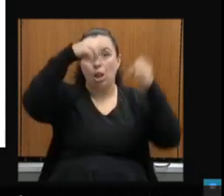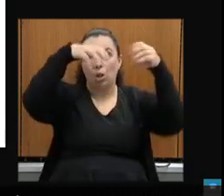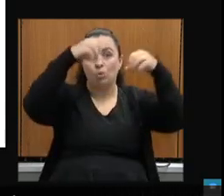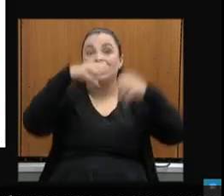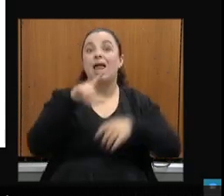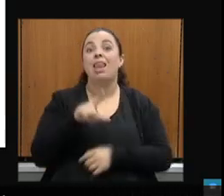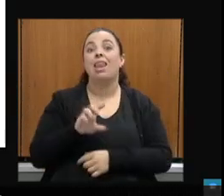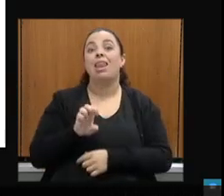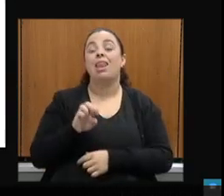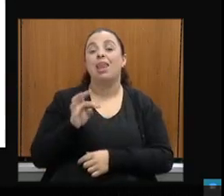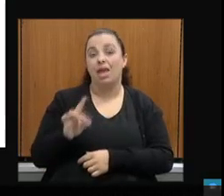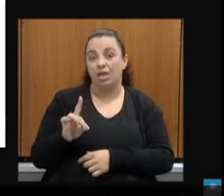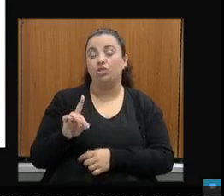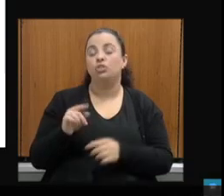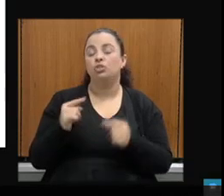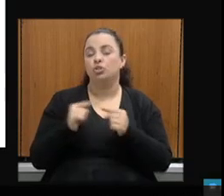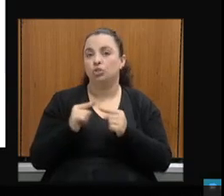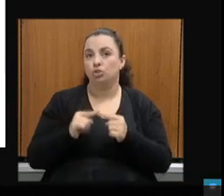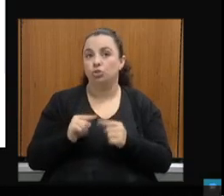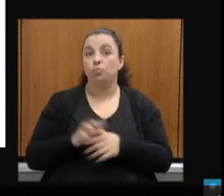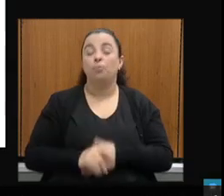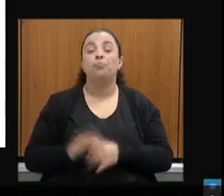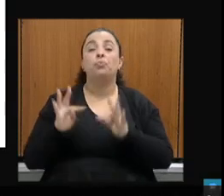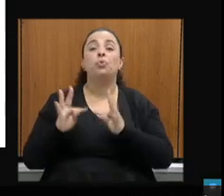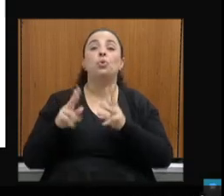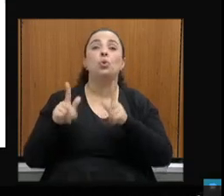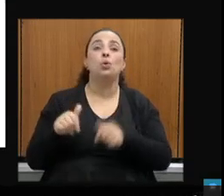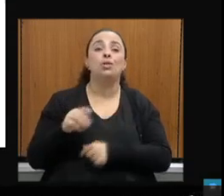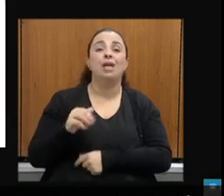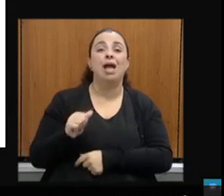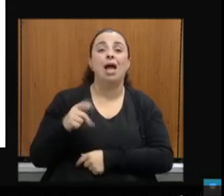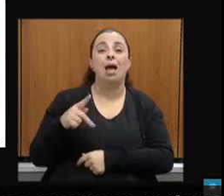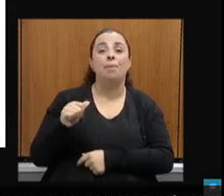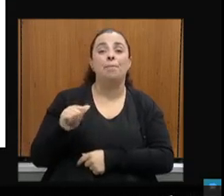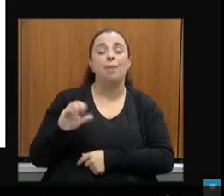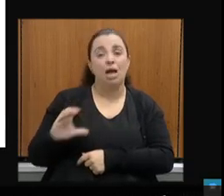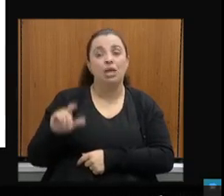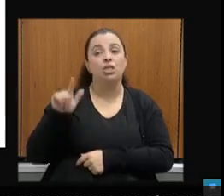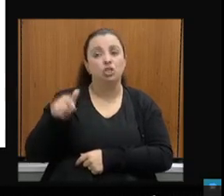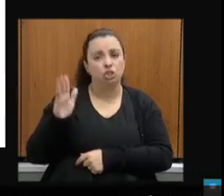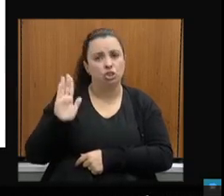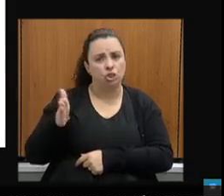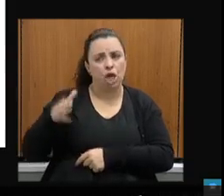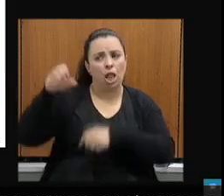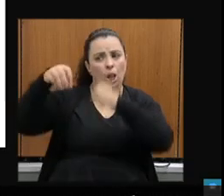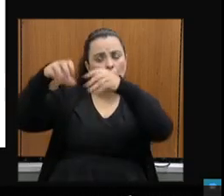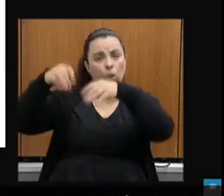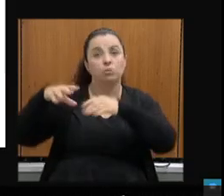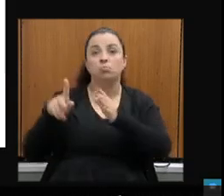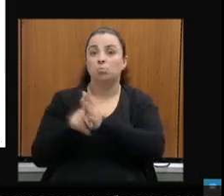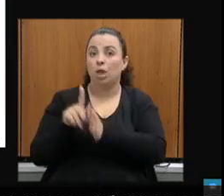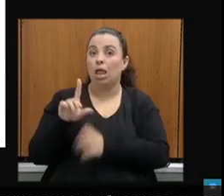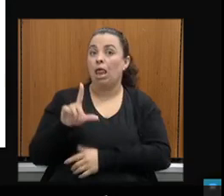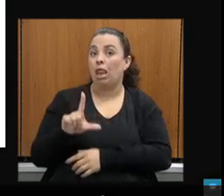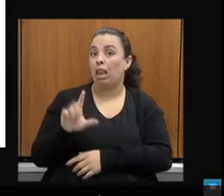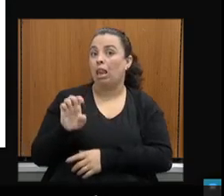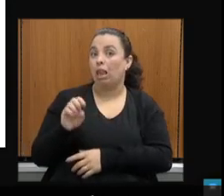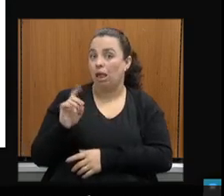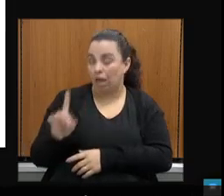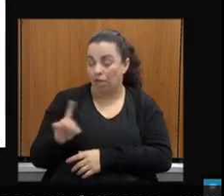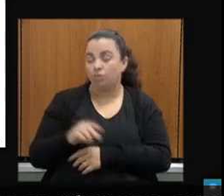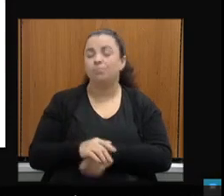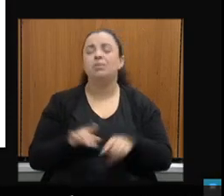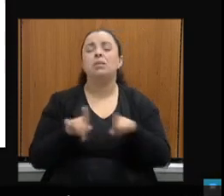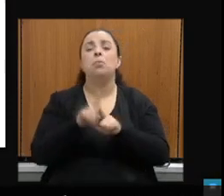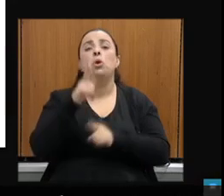escolas todas as apacs já estão é com iluminação a led né É E nós temos